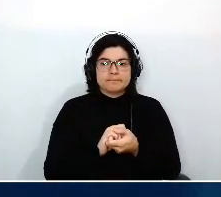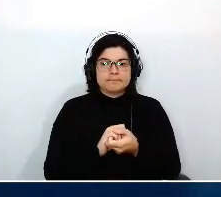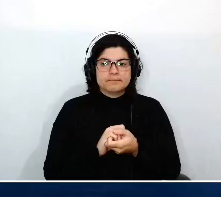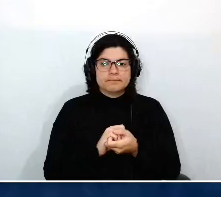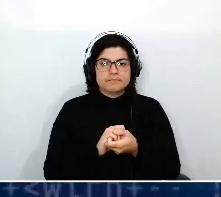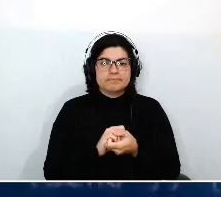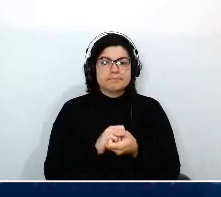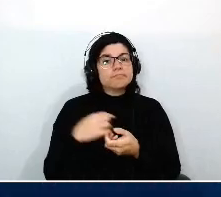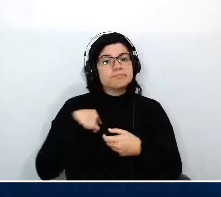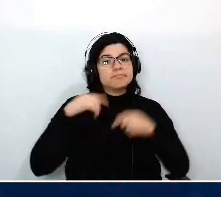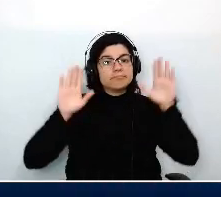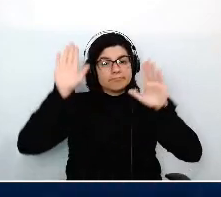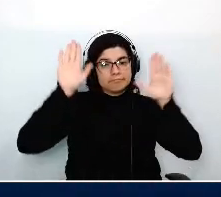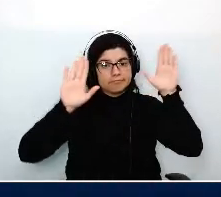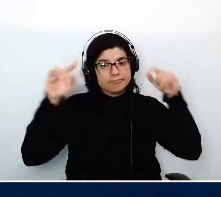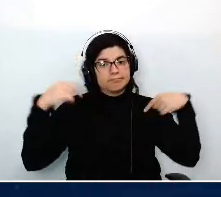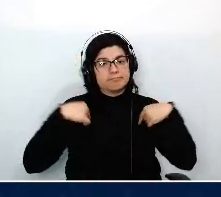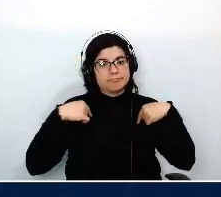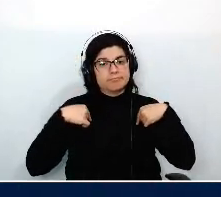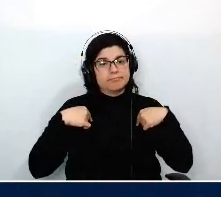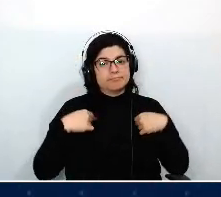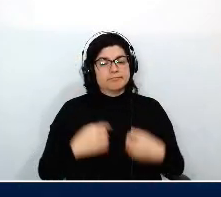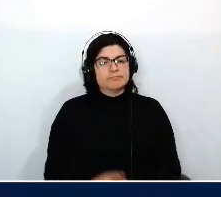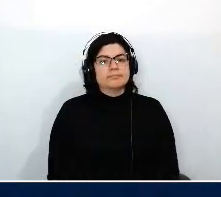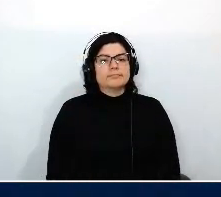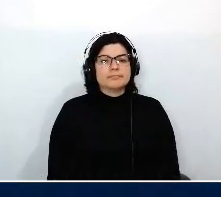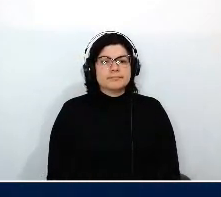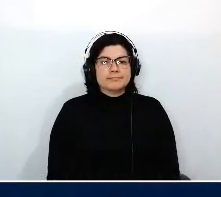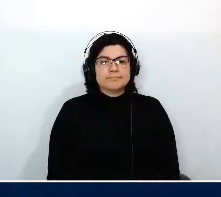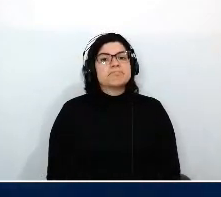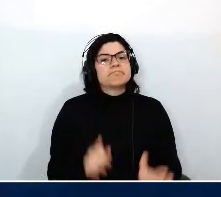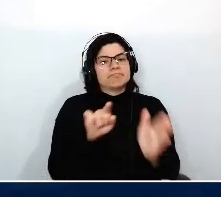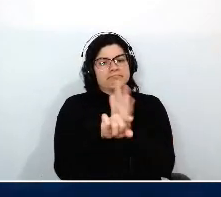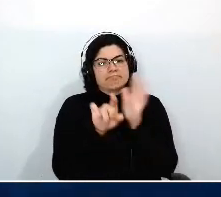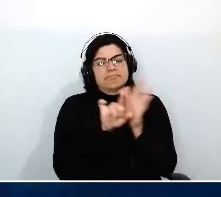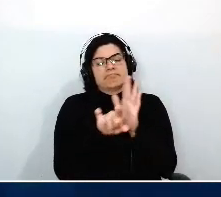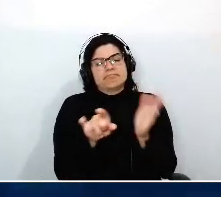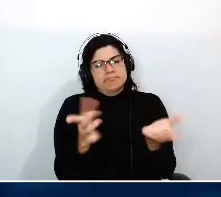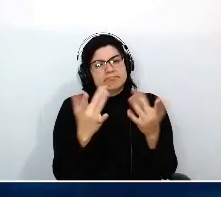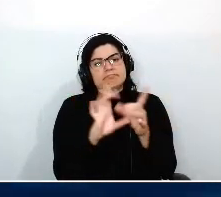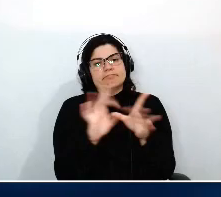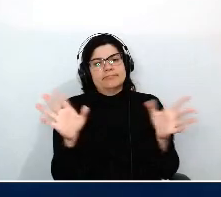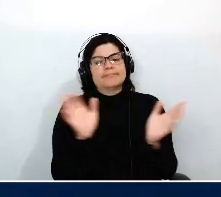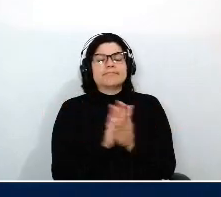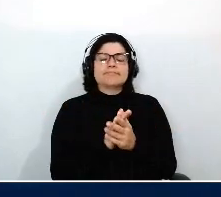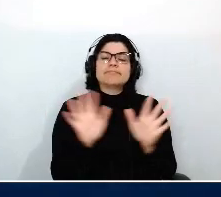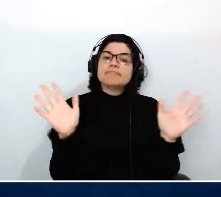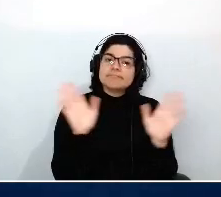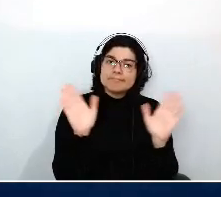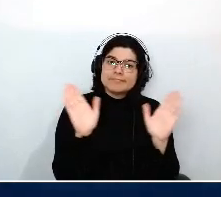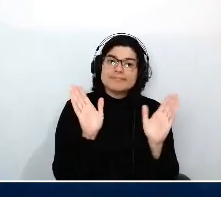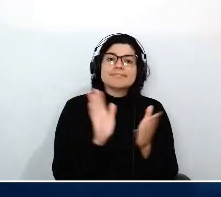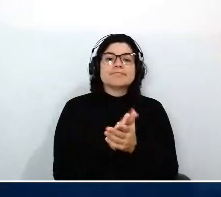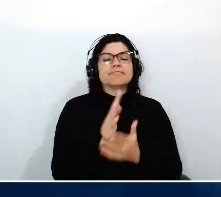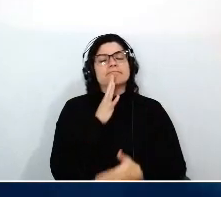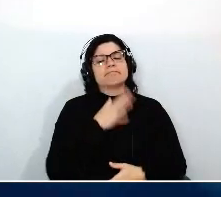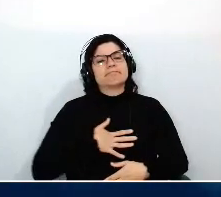É aqui também. Vamos perguntar, gente. Vamos perguntar. Ah, oi. Prazer, Léo. Sou o